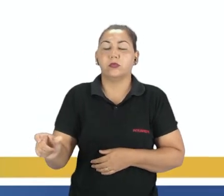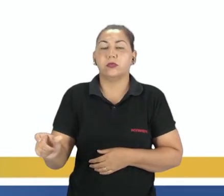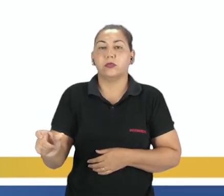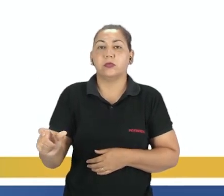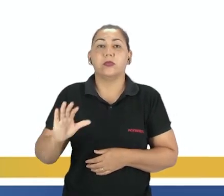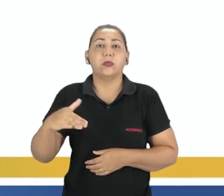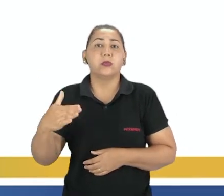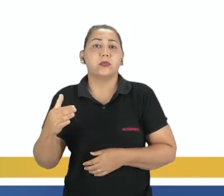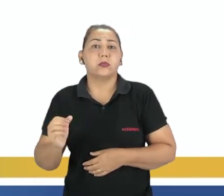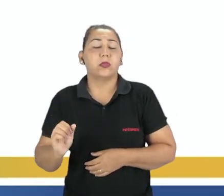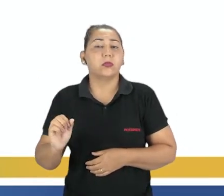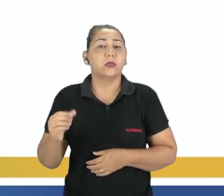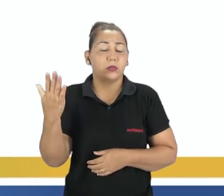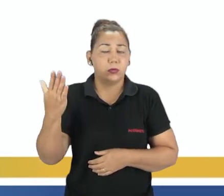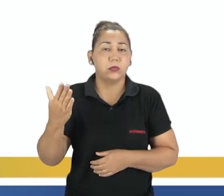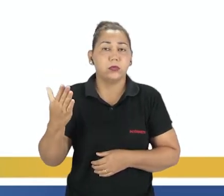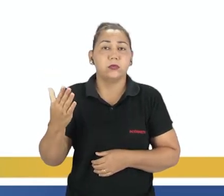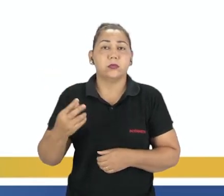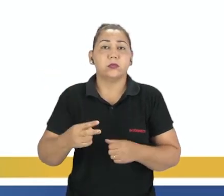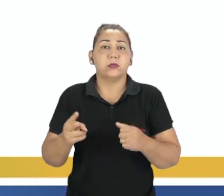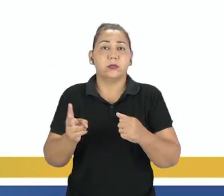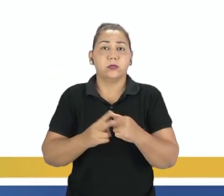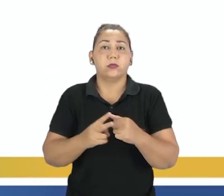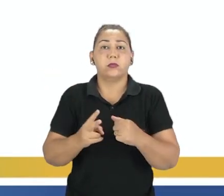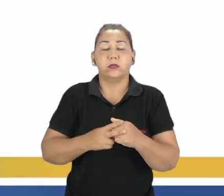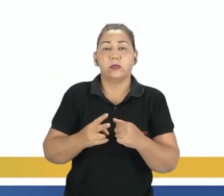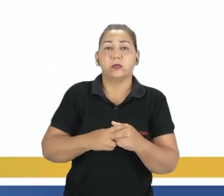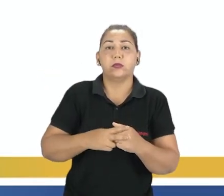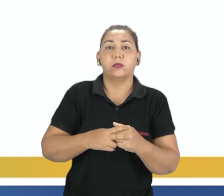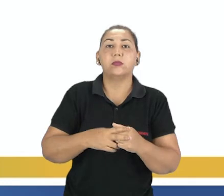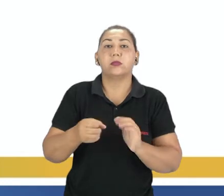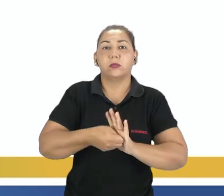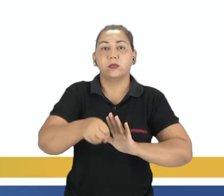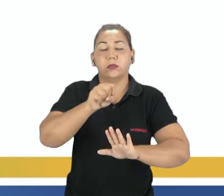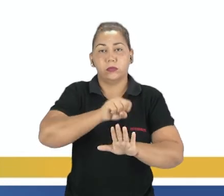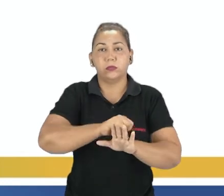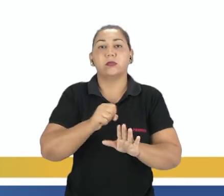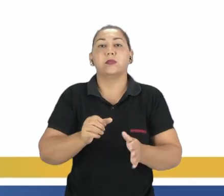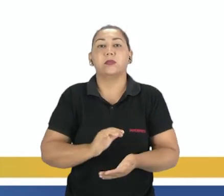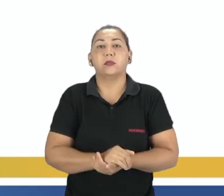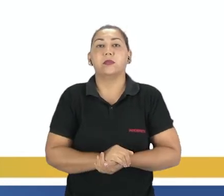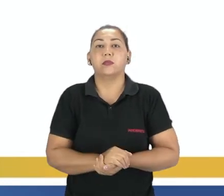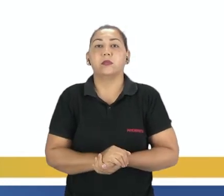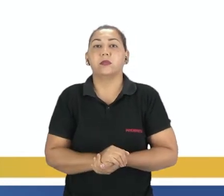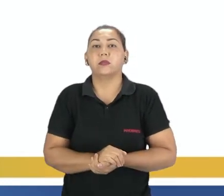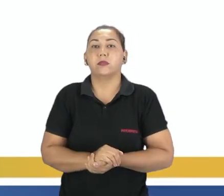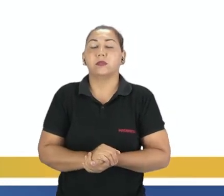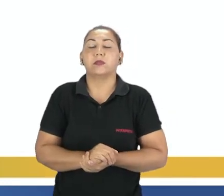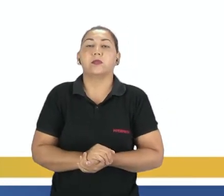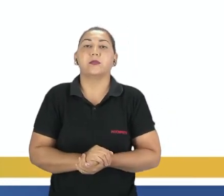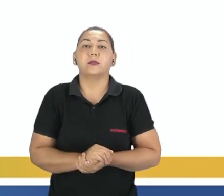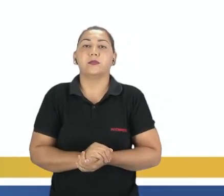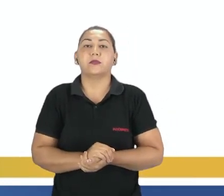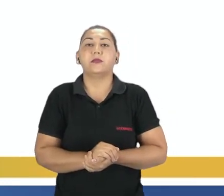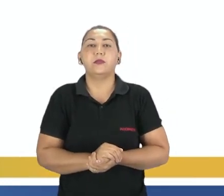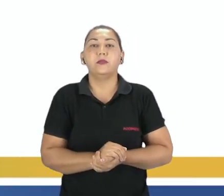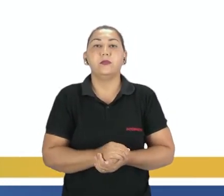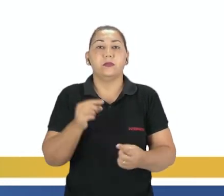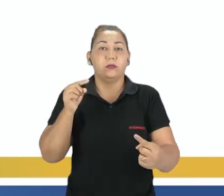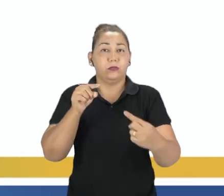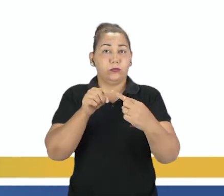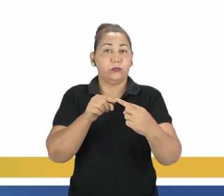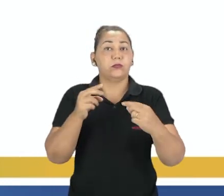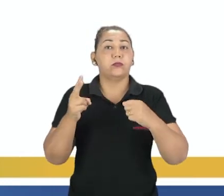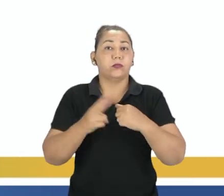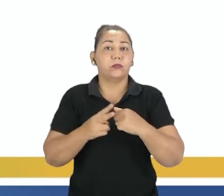substantivo coletivo. Veja o exemplo. A multidão assistiu ao filme. Identificamos o verbo e